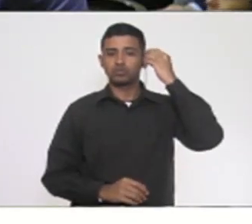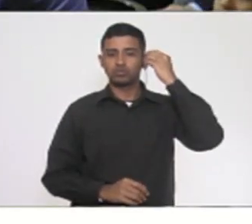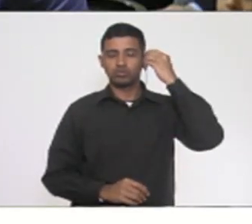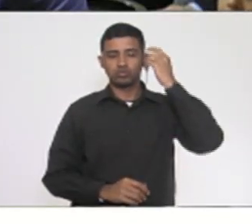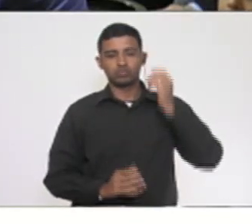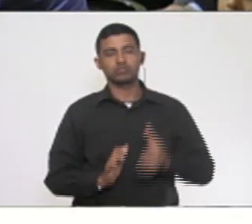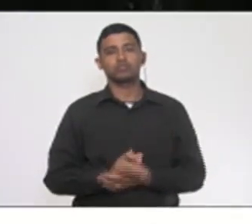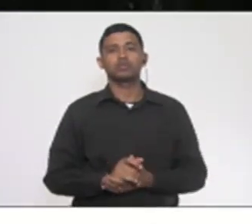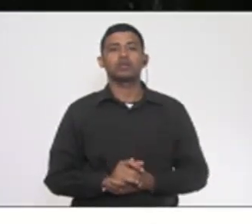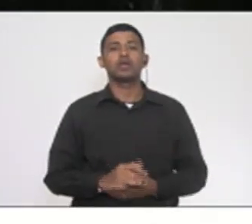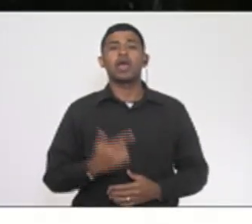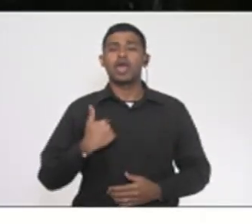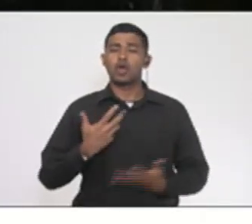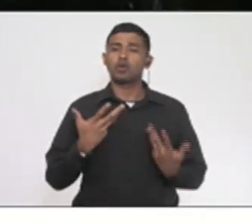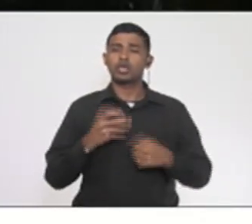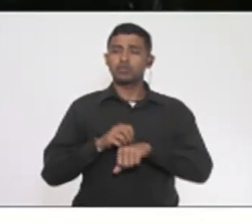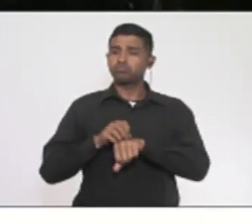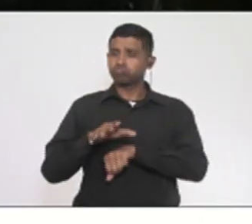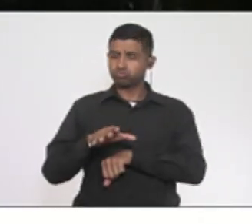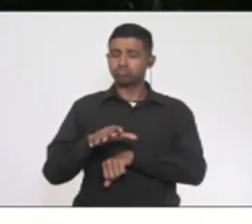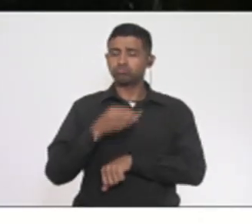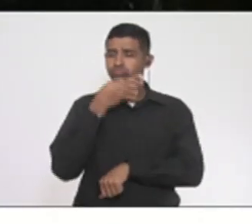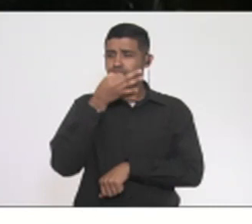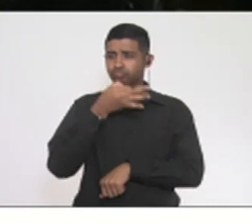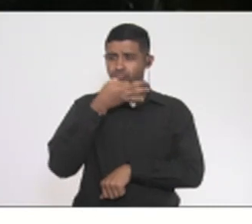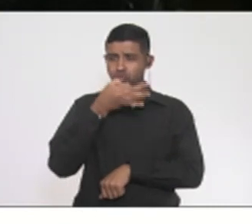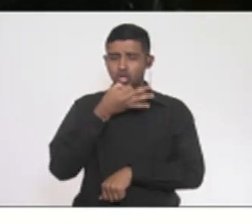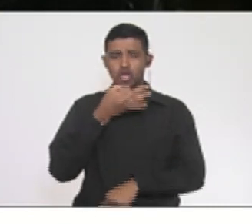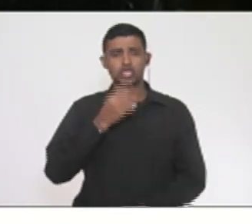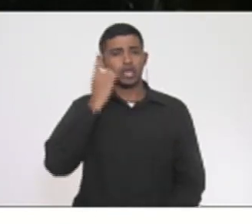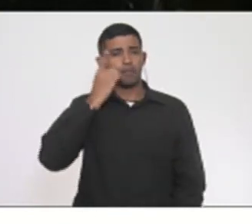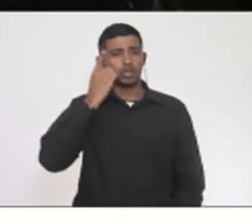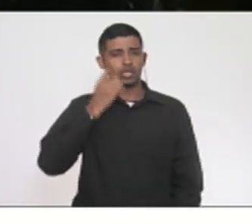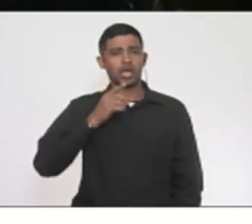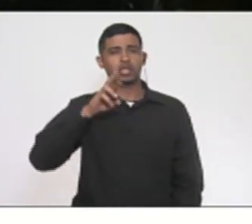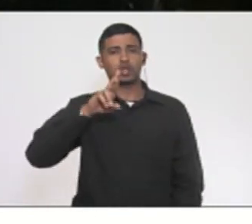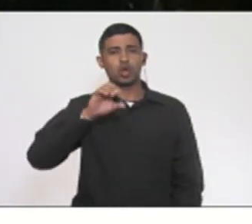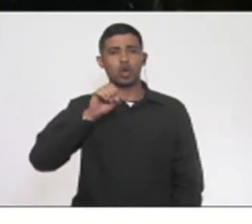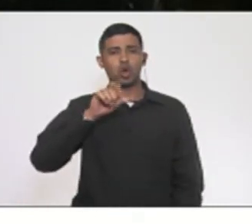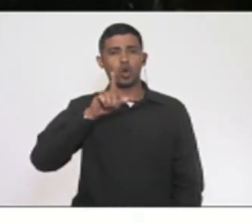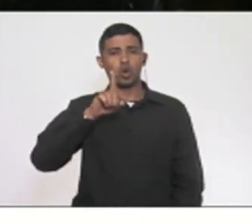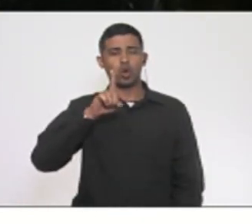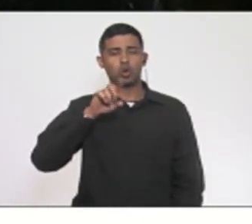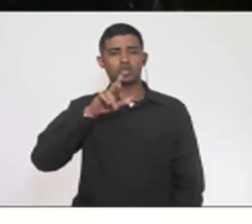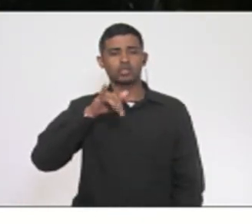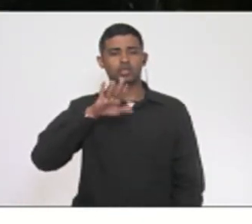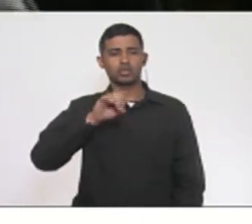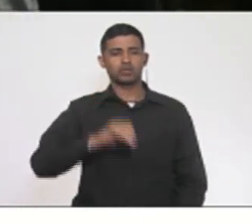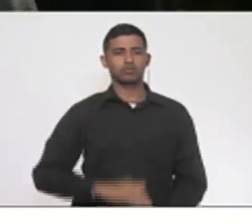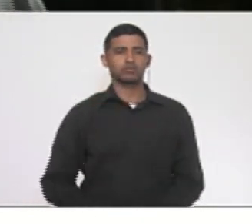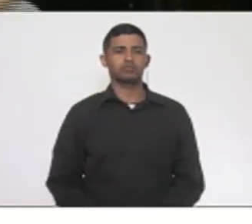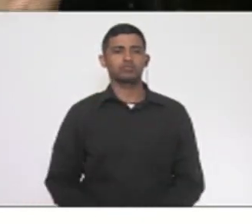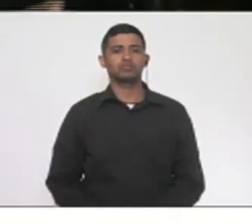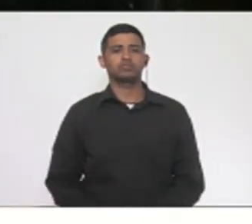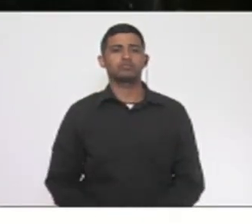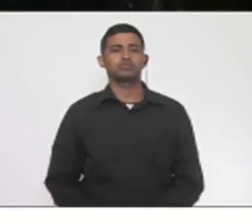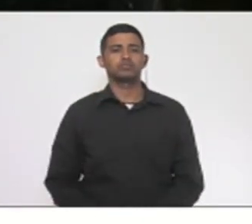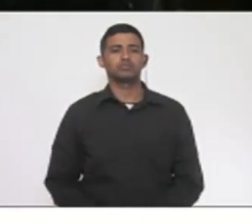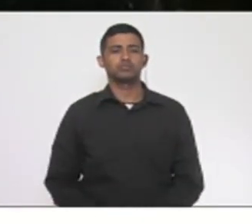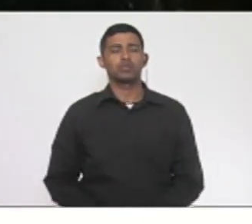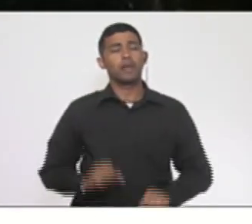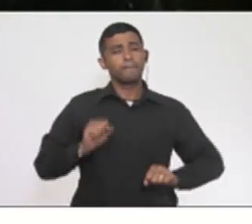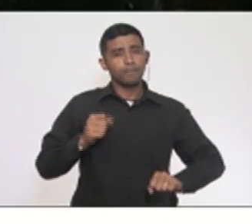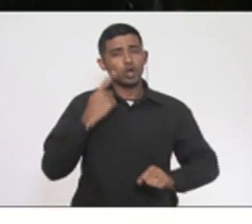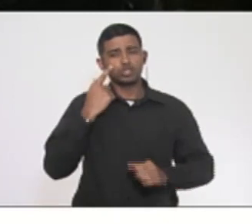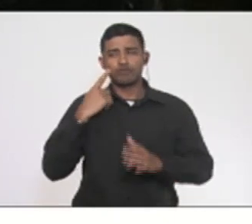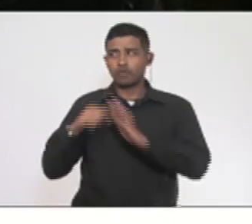queria sugerir, deputado Rodrigo Bacelar, talvez um levantamento, não